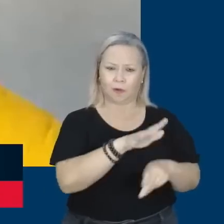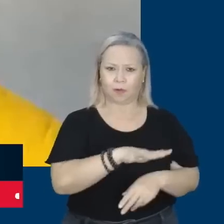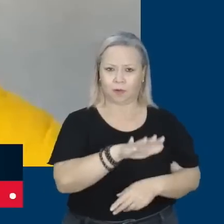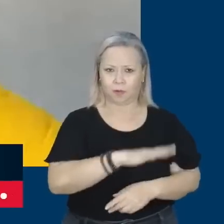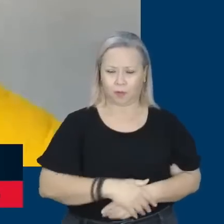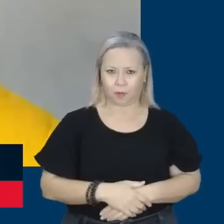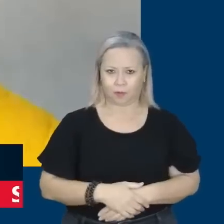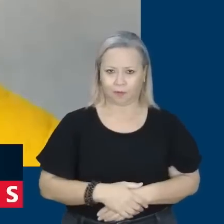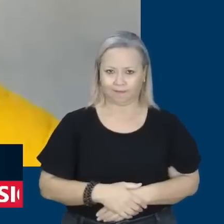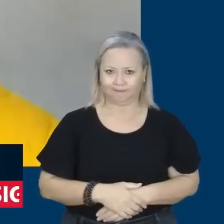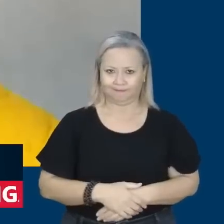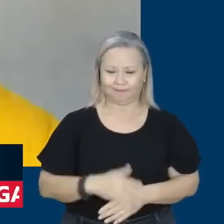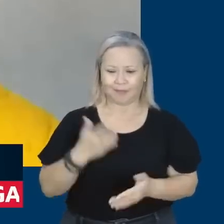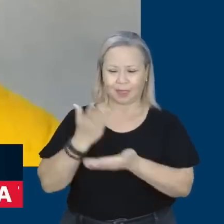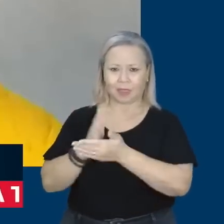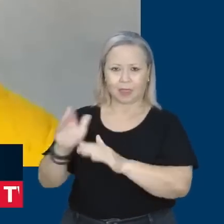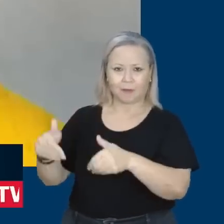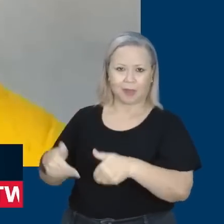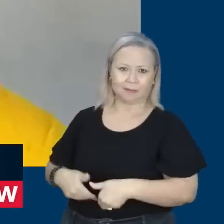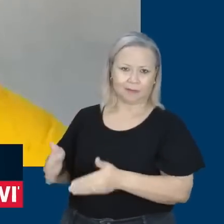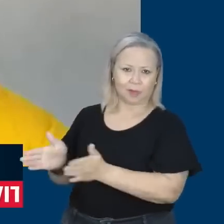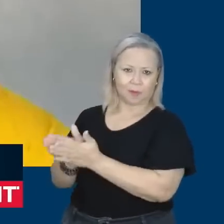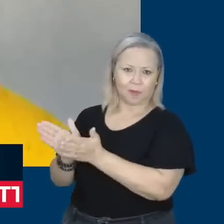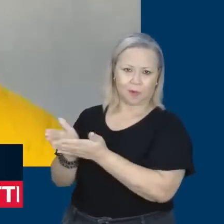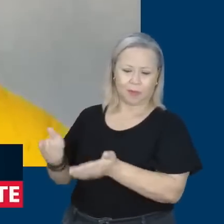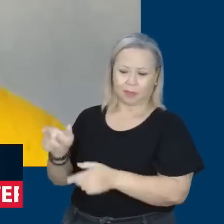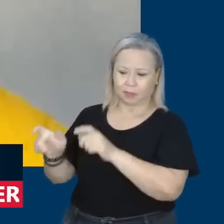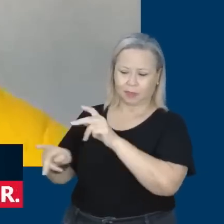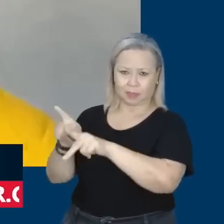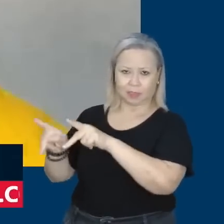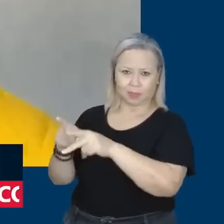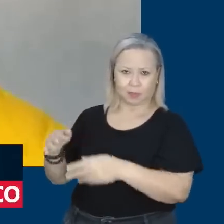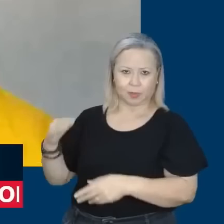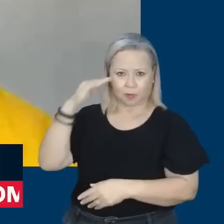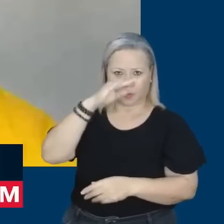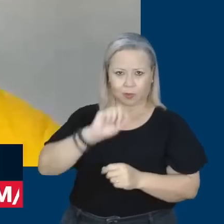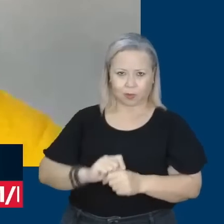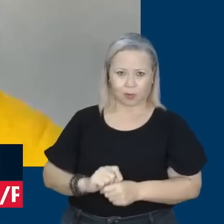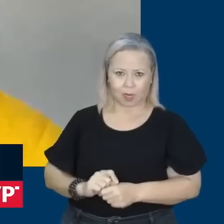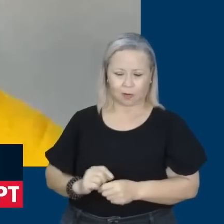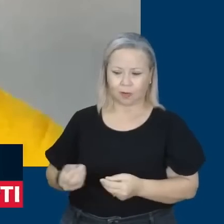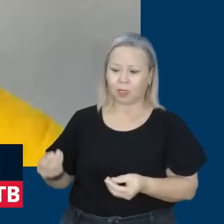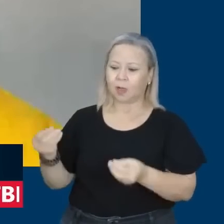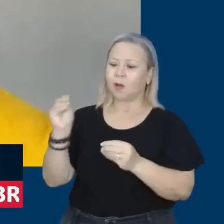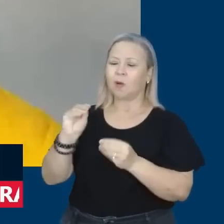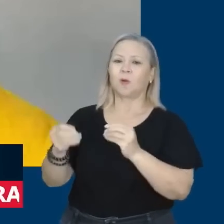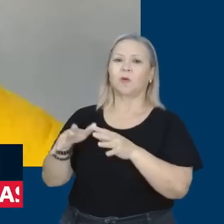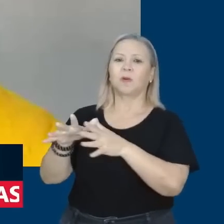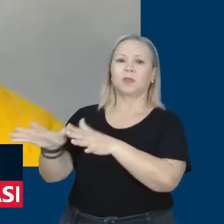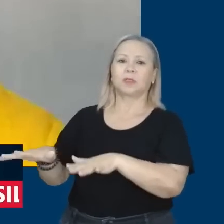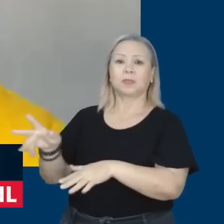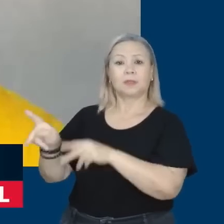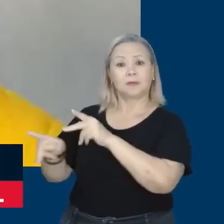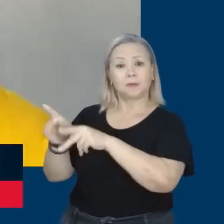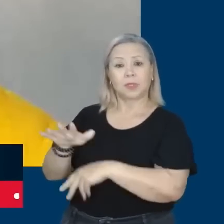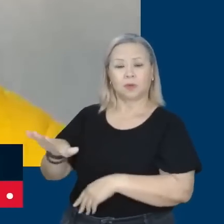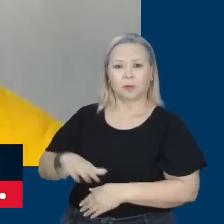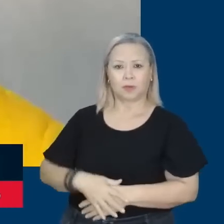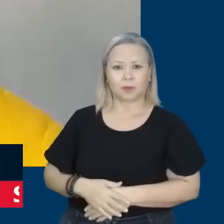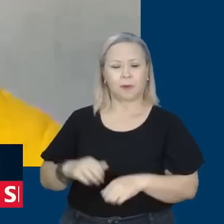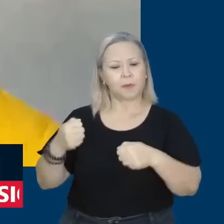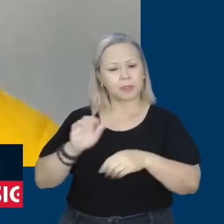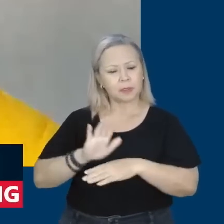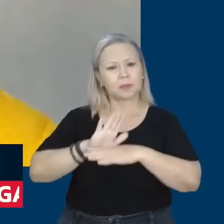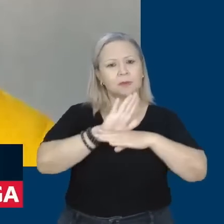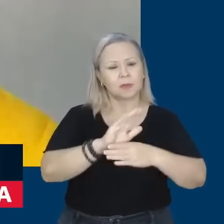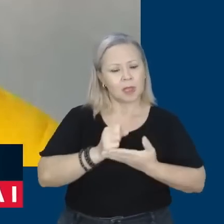Bolsonaro colocou essas pessoas. A gente tem que ser a favor da justiça social, Amanda. A gente tem que acabar